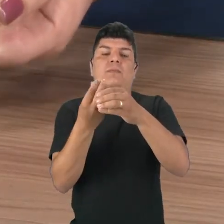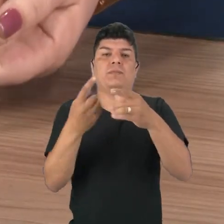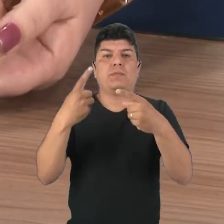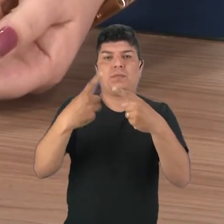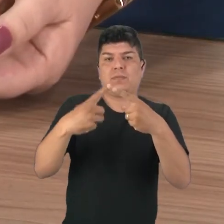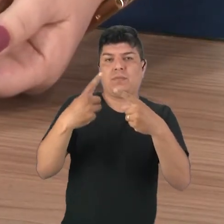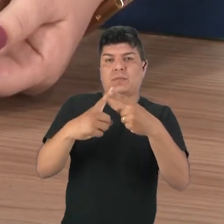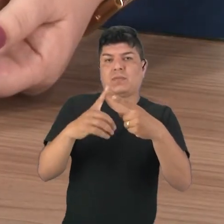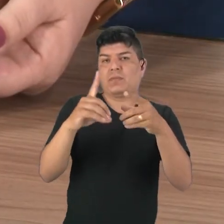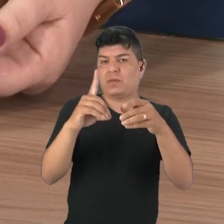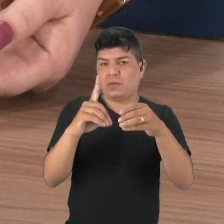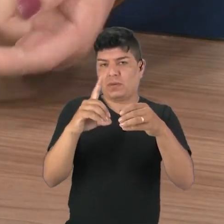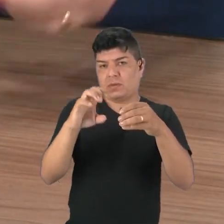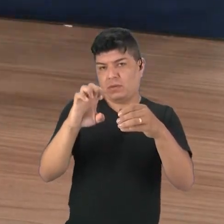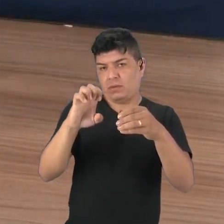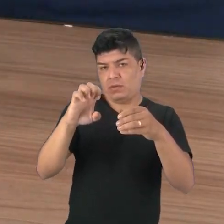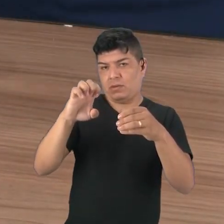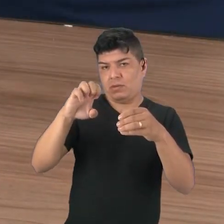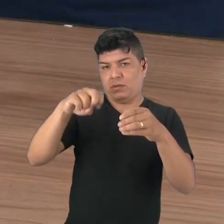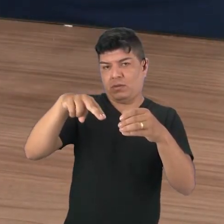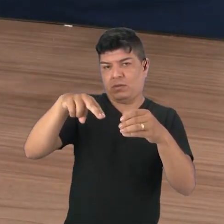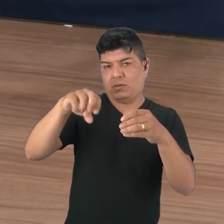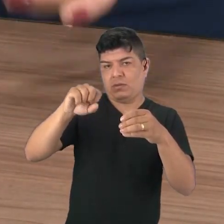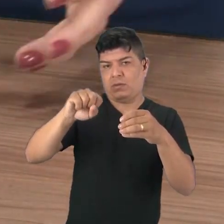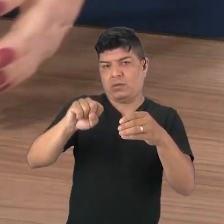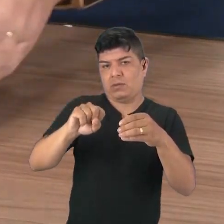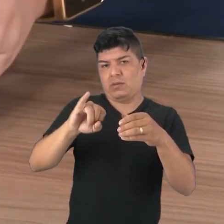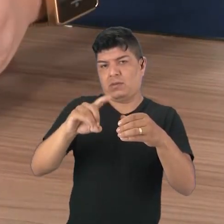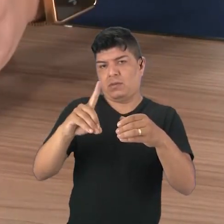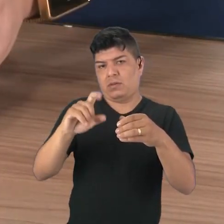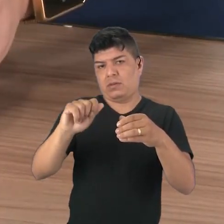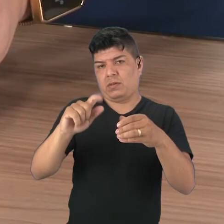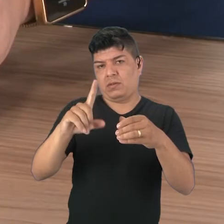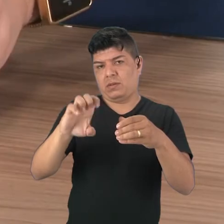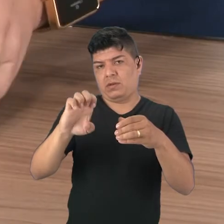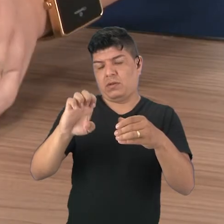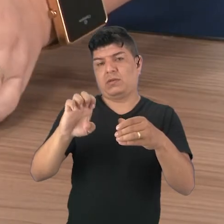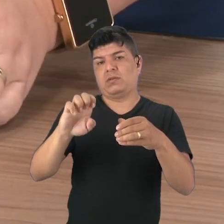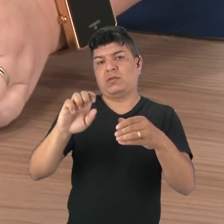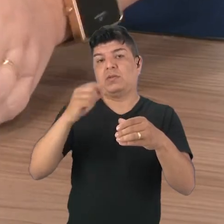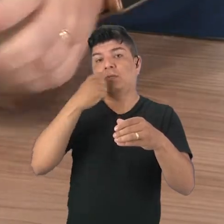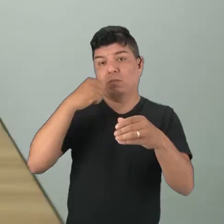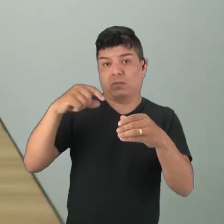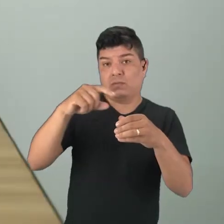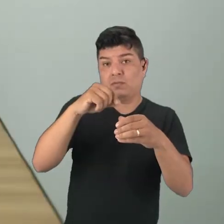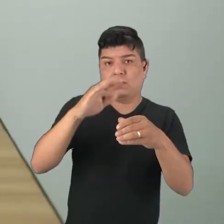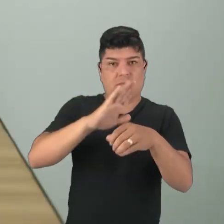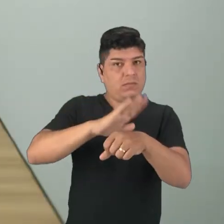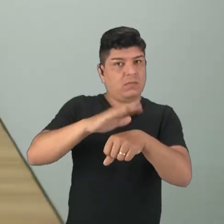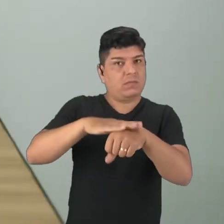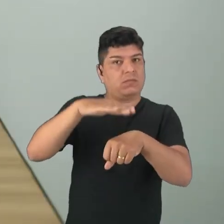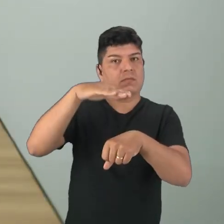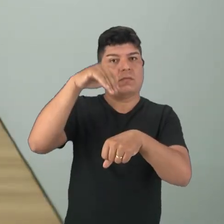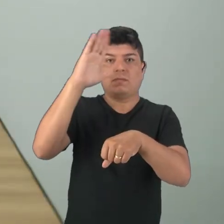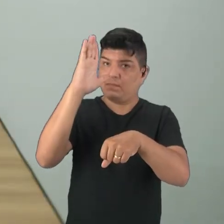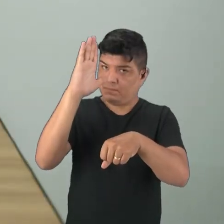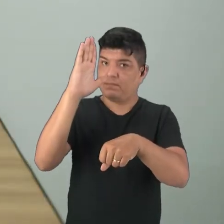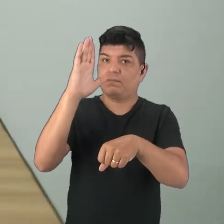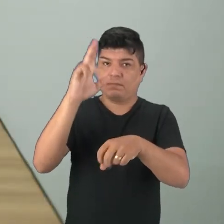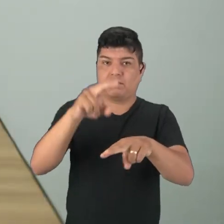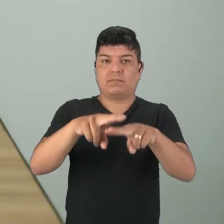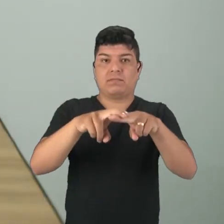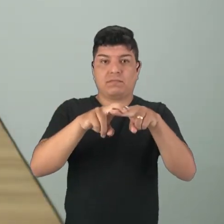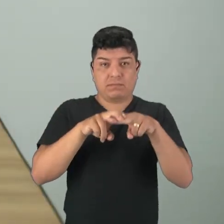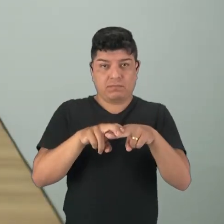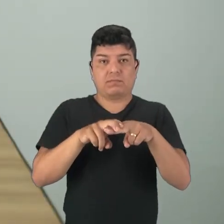a densidade da água com sal é maior, né? É muito maior. Perceberam a diferença?